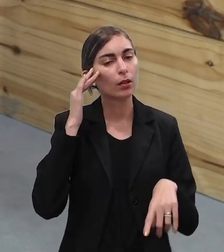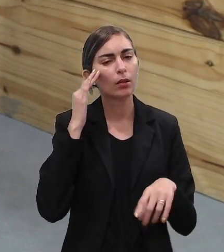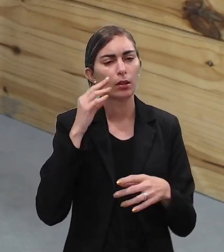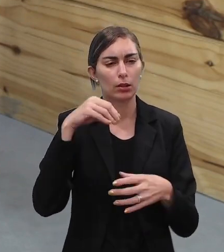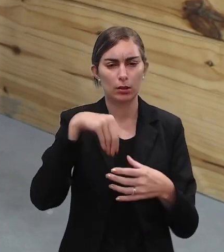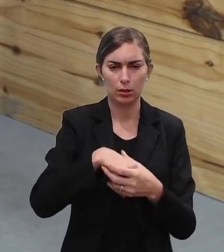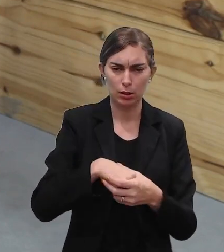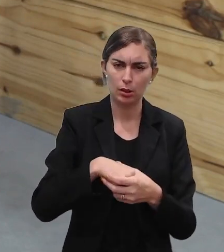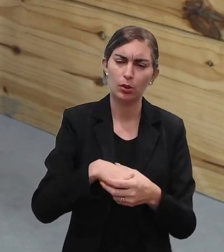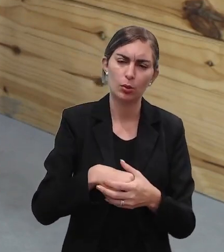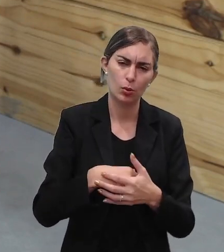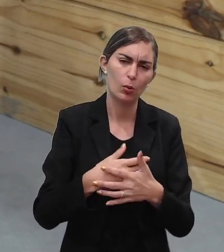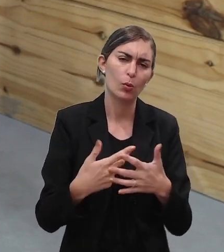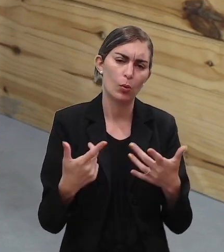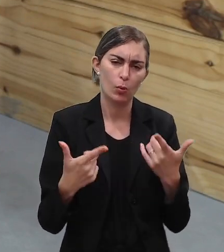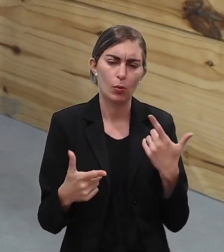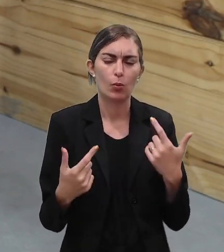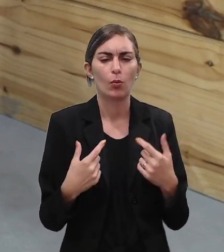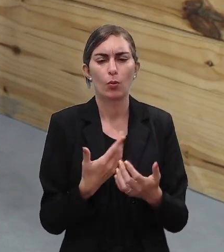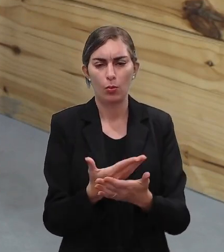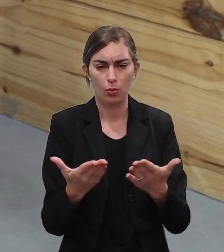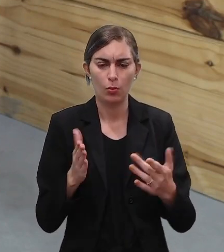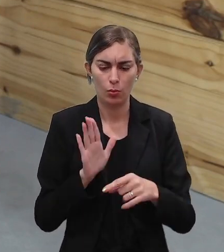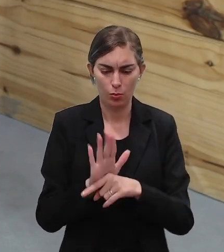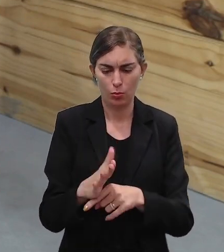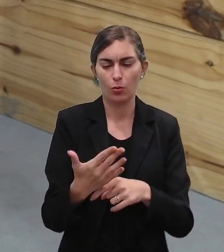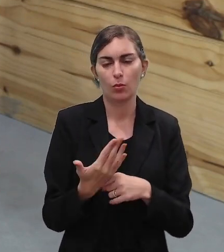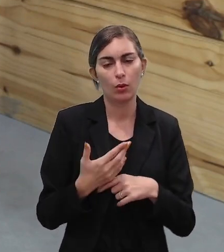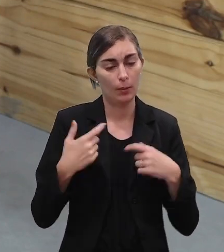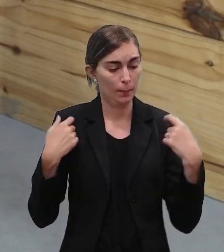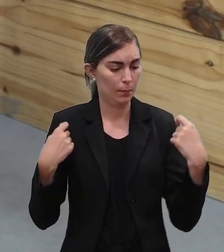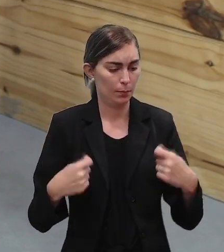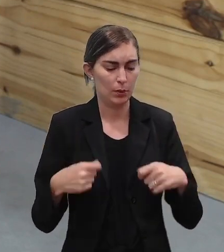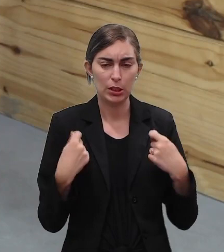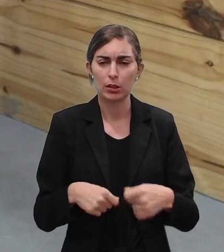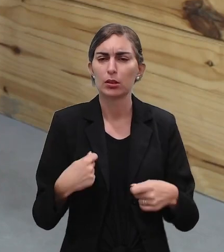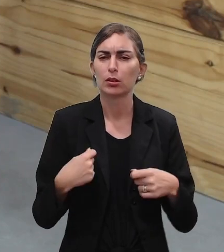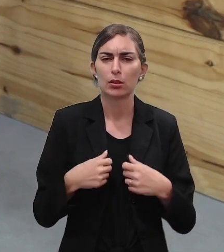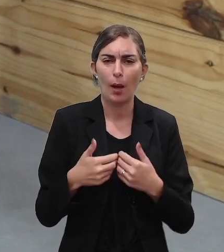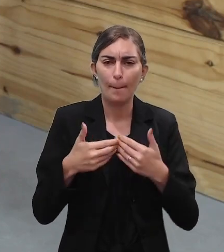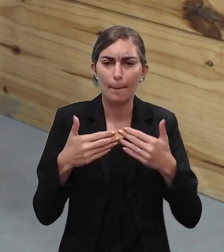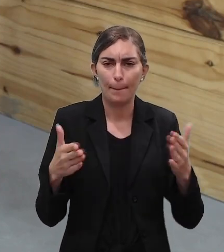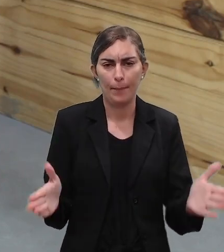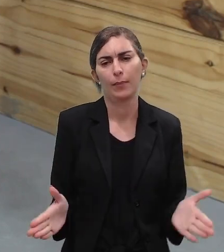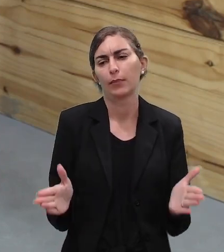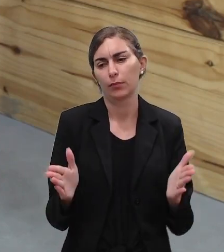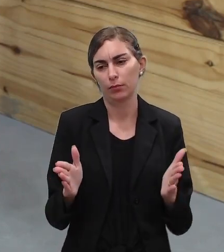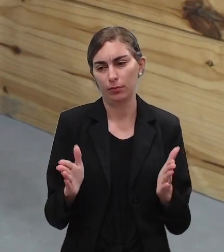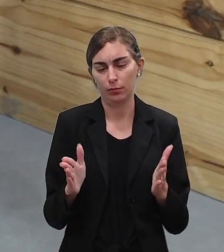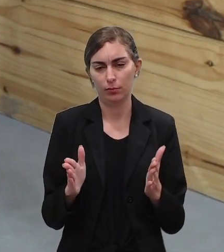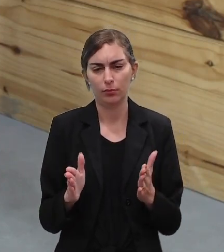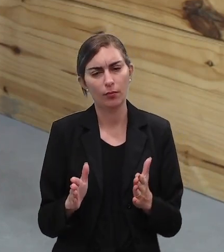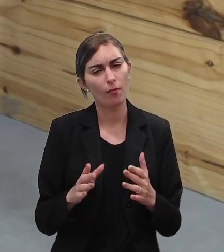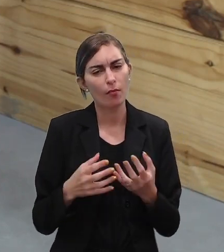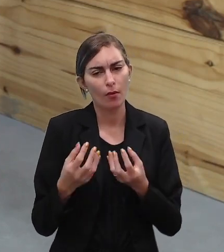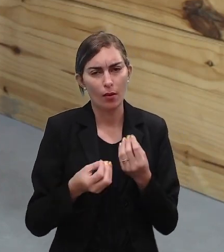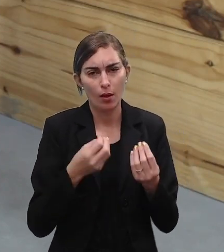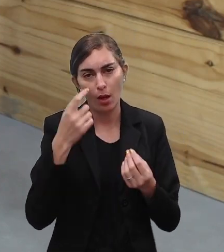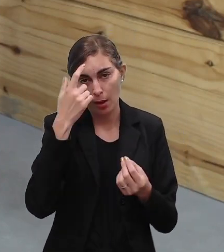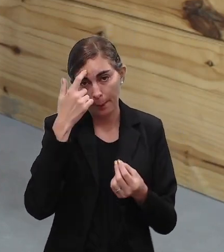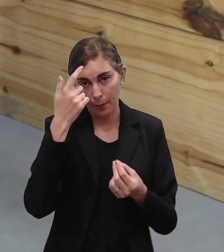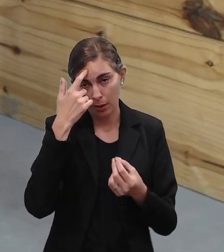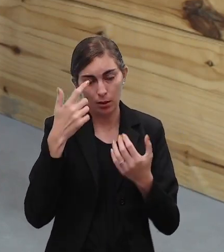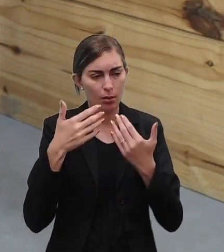dessas condições, o colaborador ele precisa estar aberto e com a